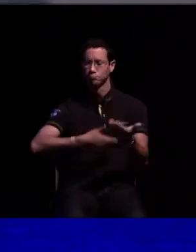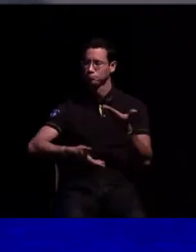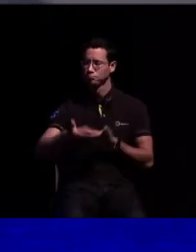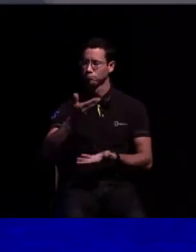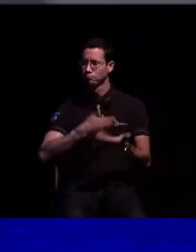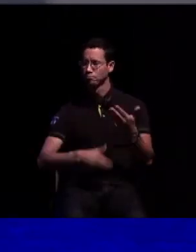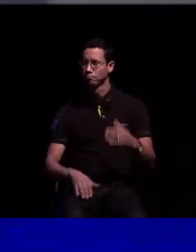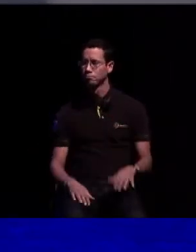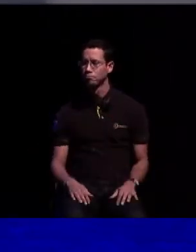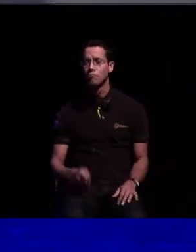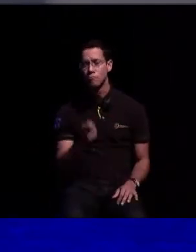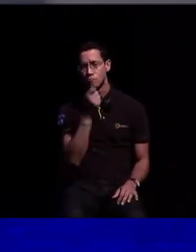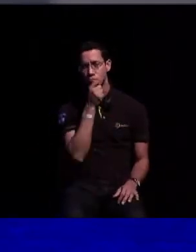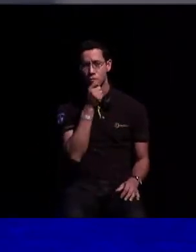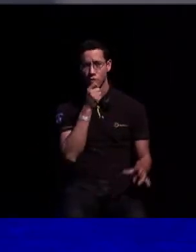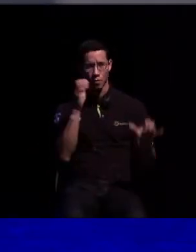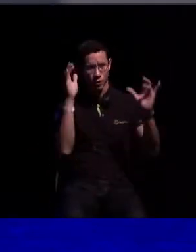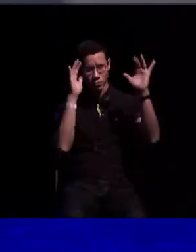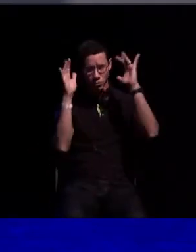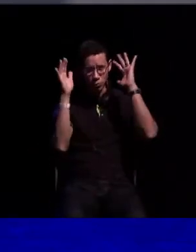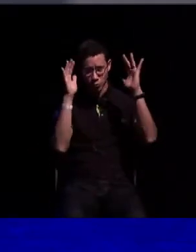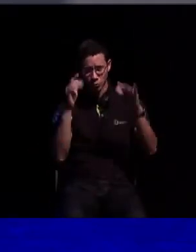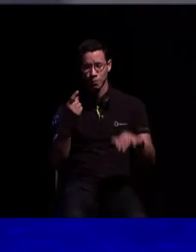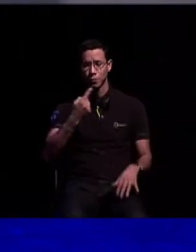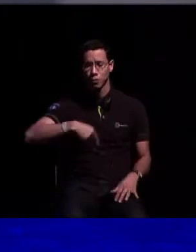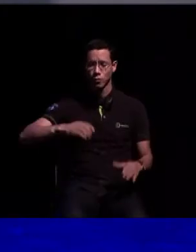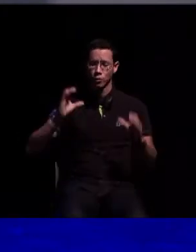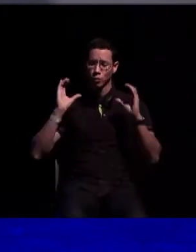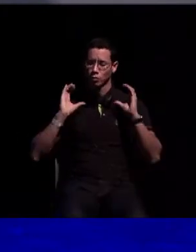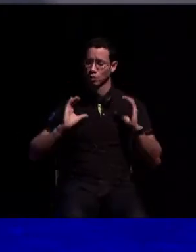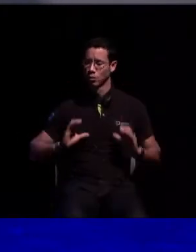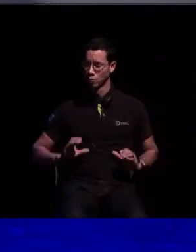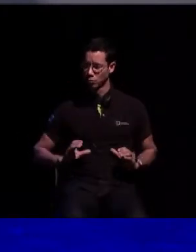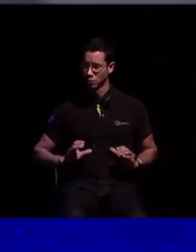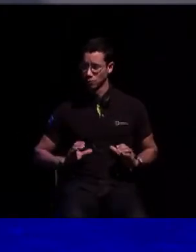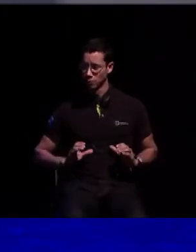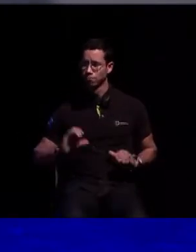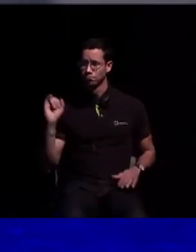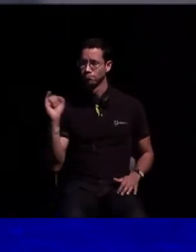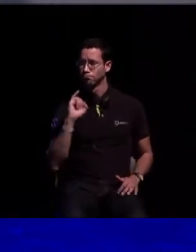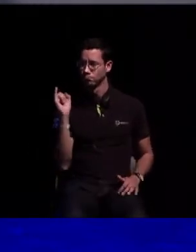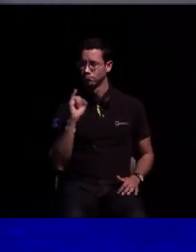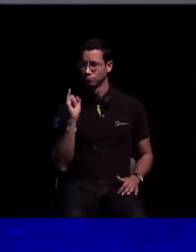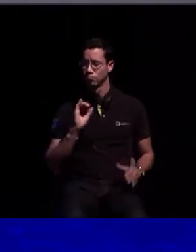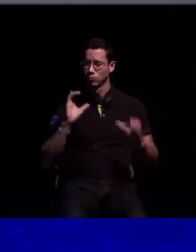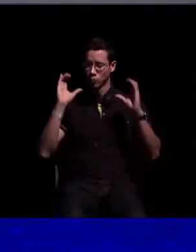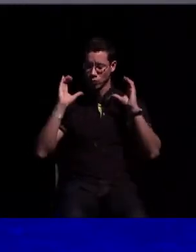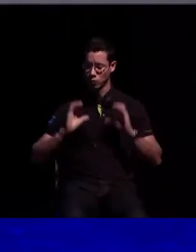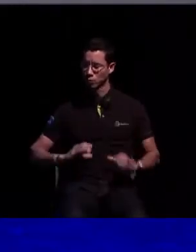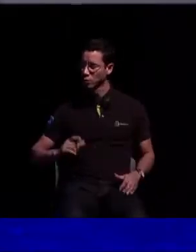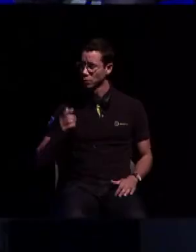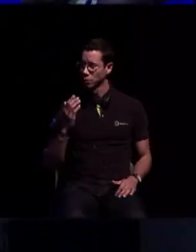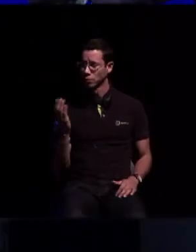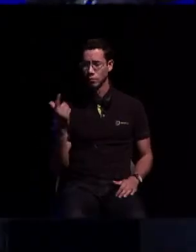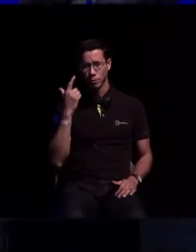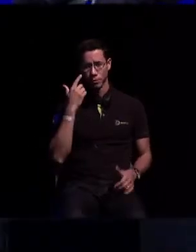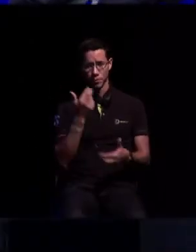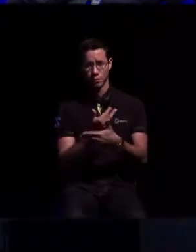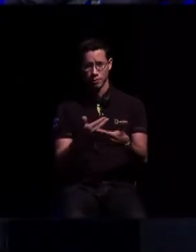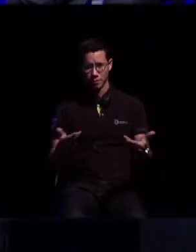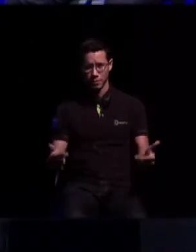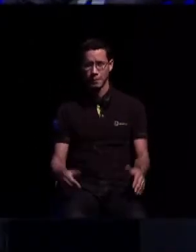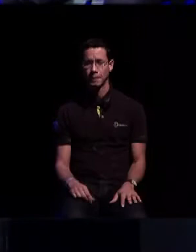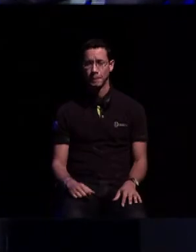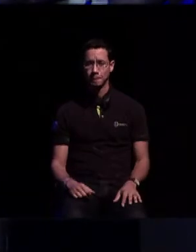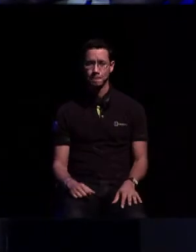modo não refletido. Né? O nosso comportamento, que é o que importa aqui, é o comportamento que vai dar, que vai fazer com que